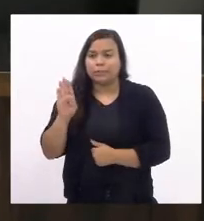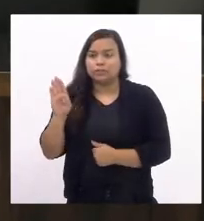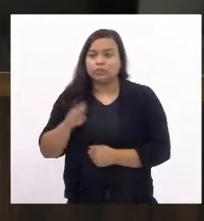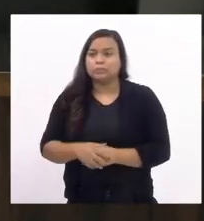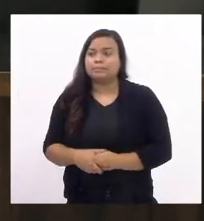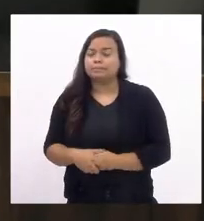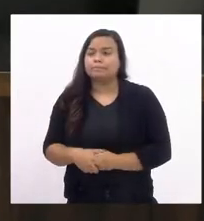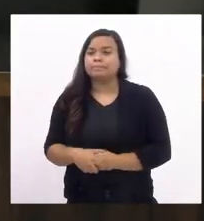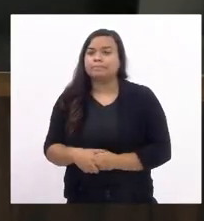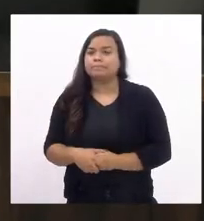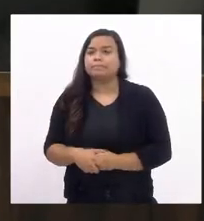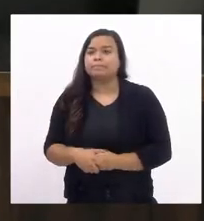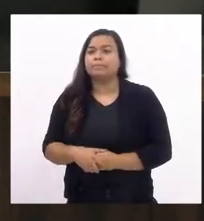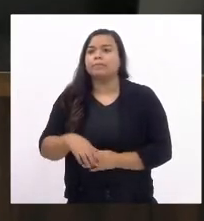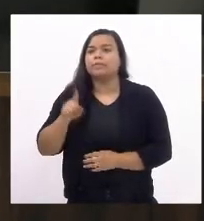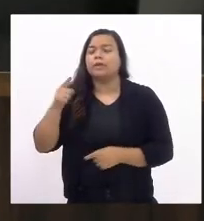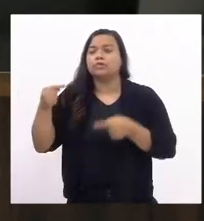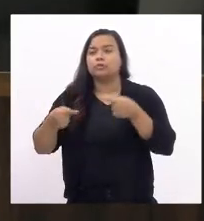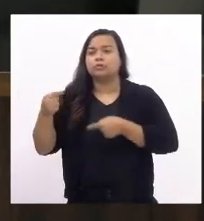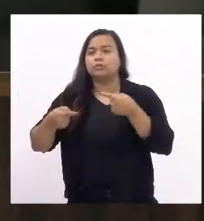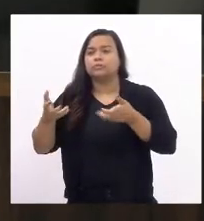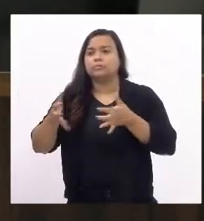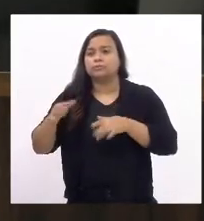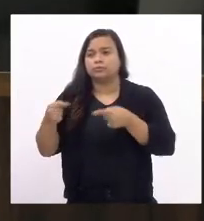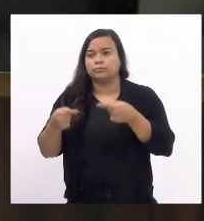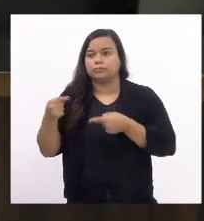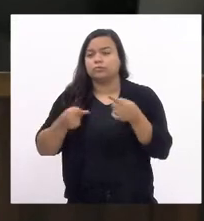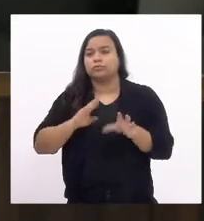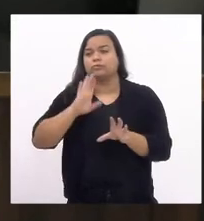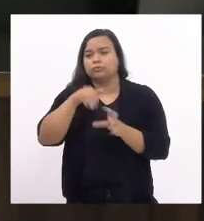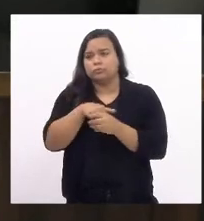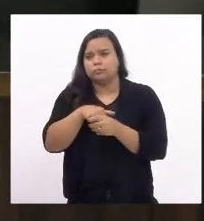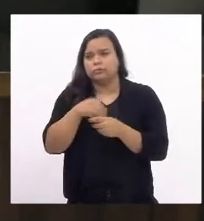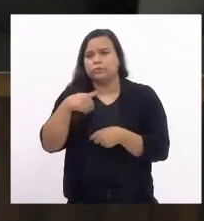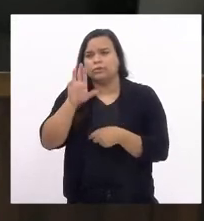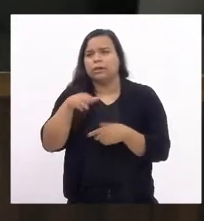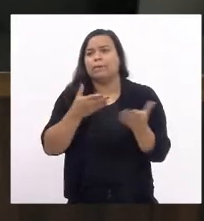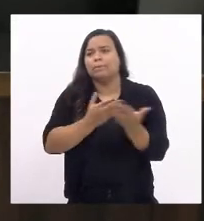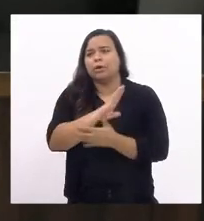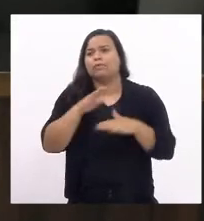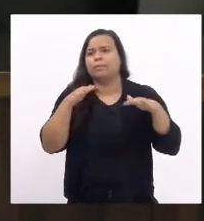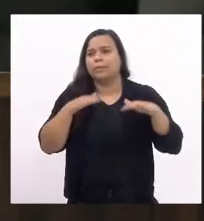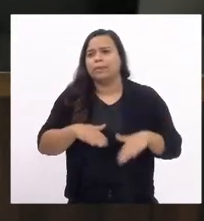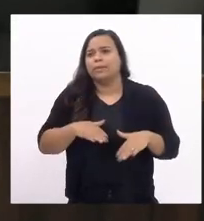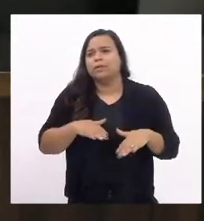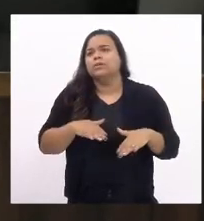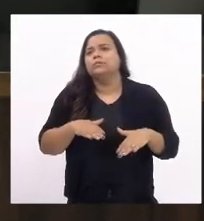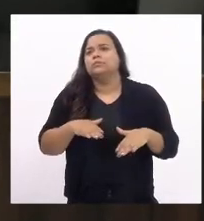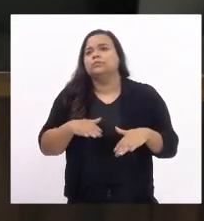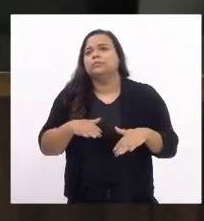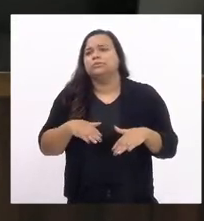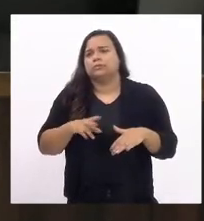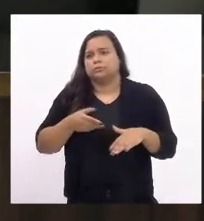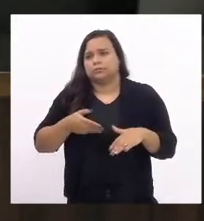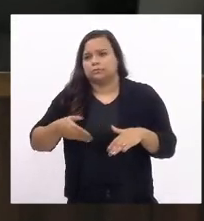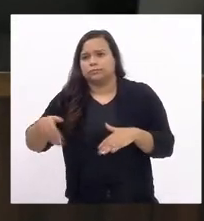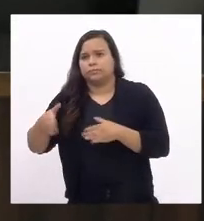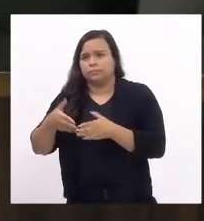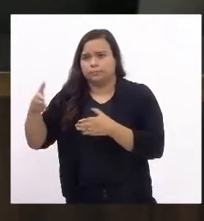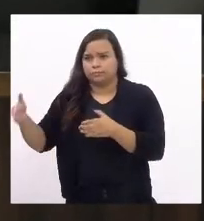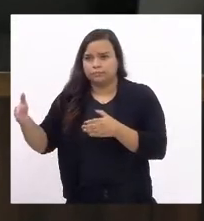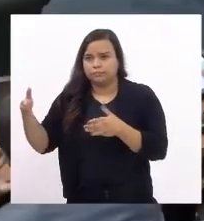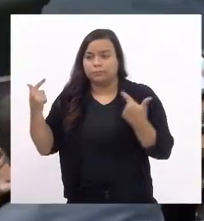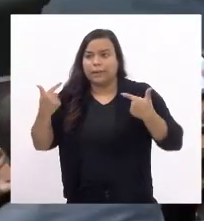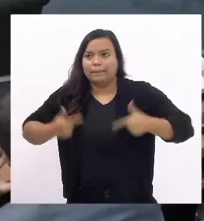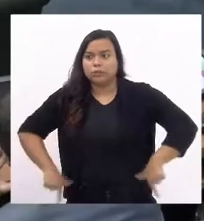Canella. Em discussão, não havendo ninguém queira discutir, encerrada a discussão, em votação, os senhores que aprovam, permaneçam como estão, aprovado, vai à promulgação. Com abstenção